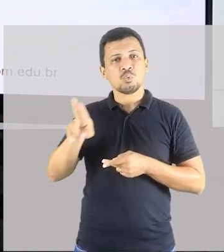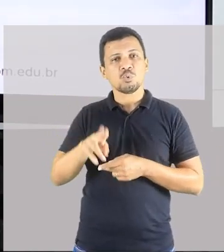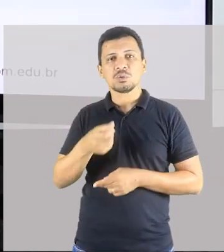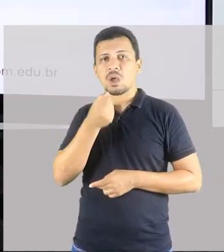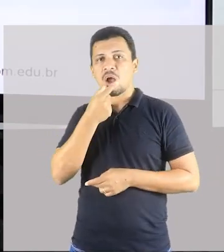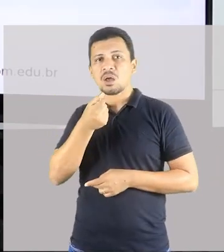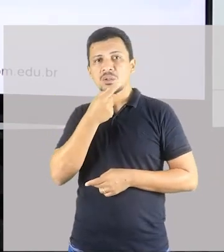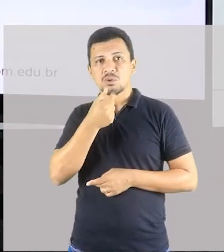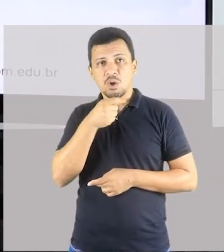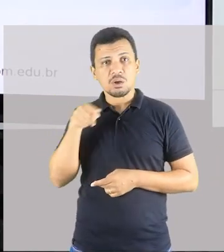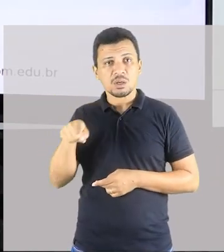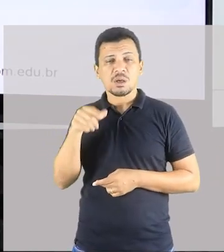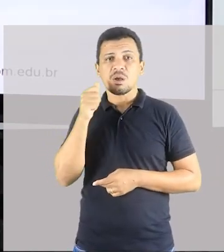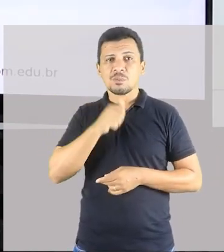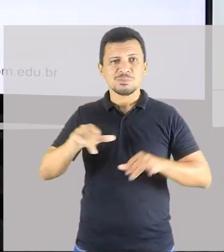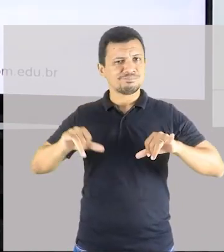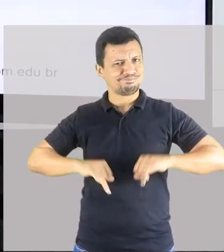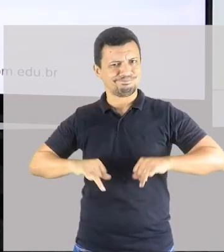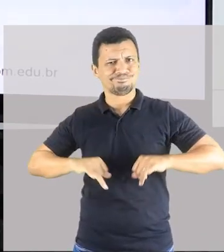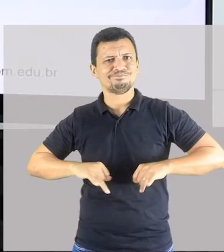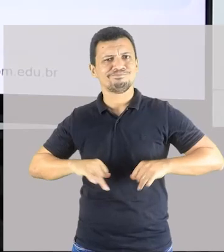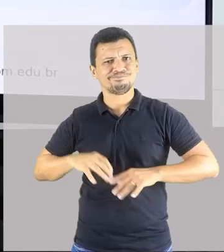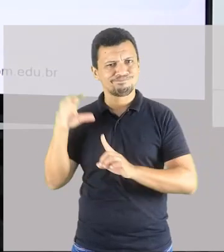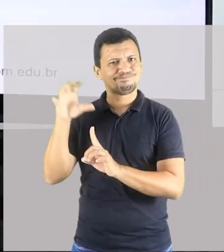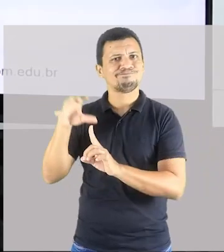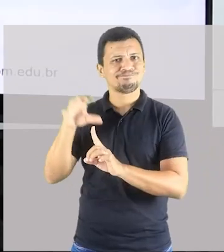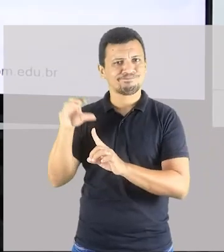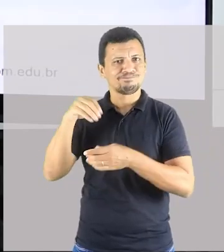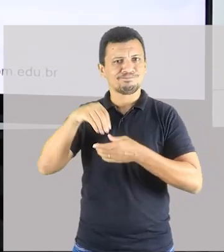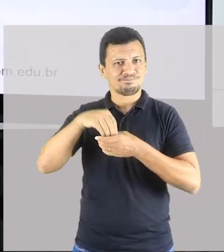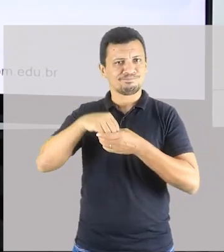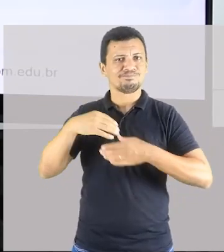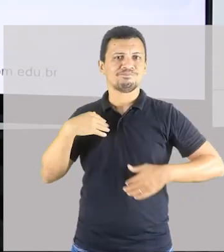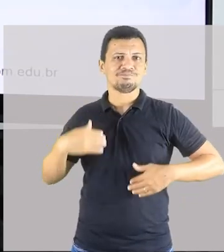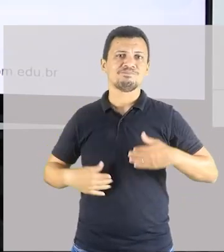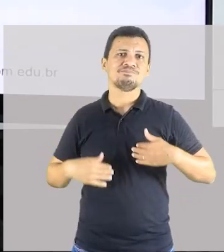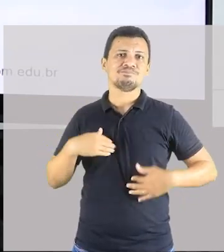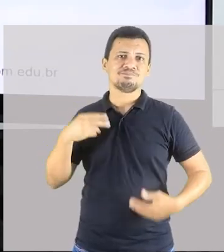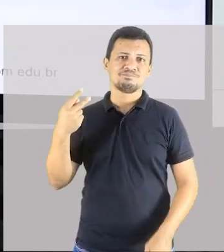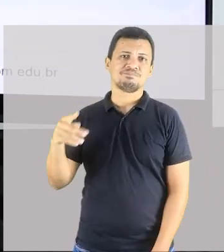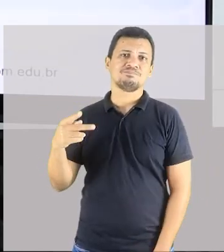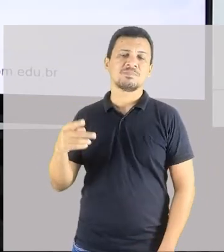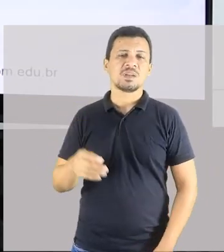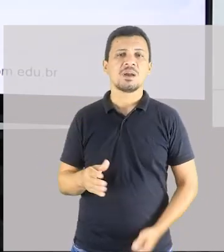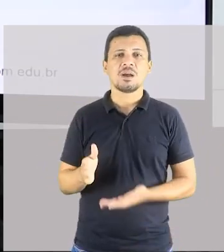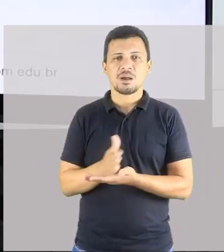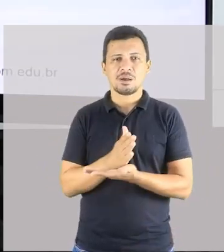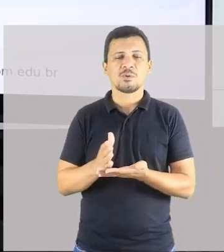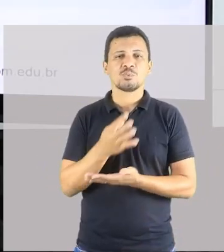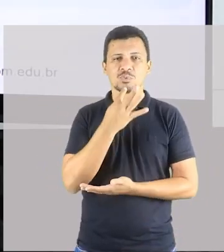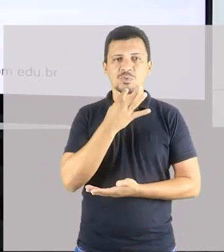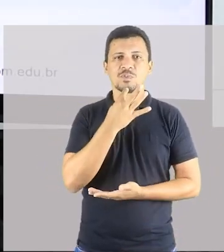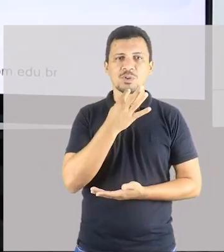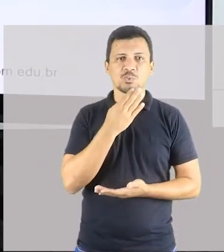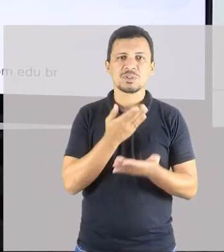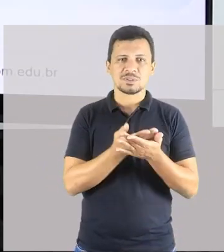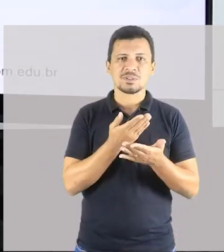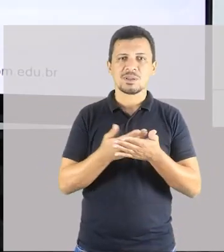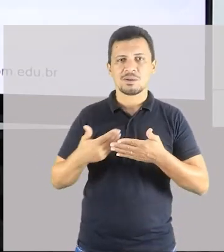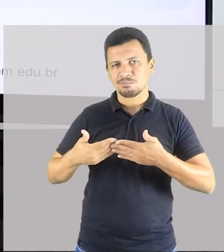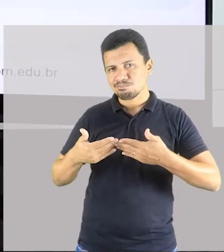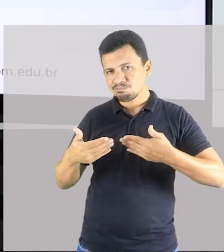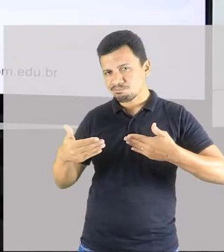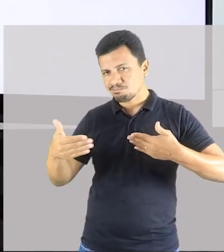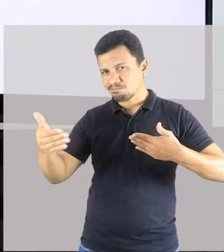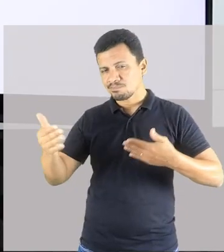droga, elas sofrem várias ações dentro do seu organismo. E a gente vai conhecer alguns deles aqui ao longo da nossa aula,